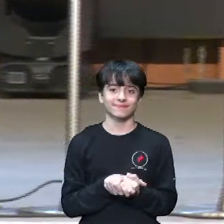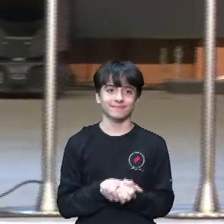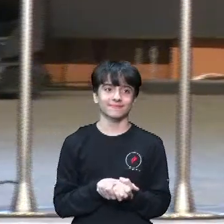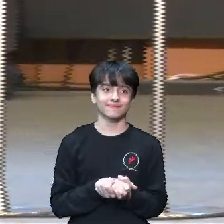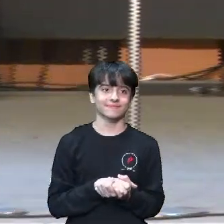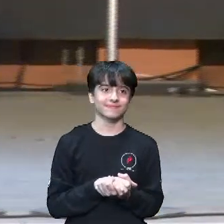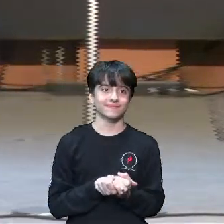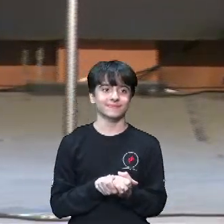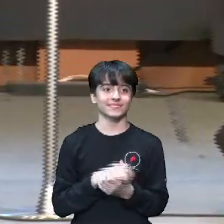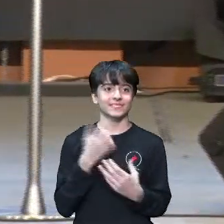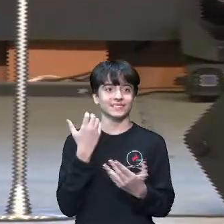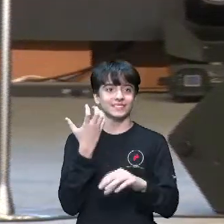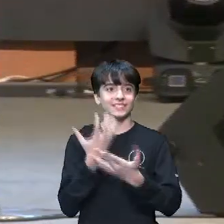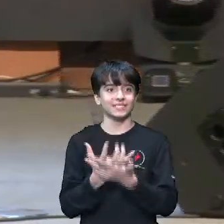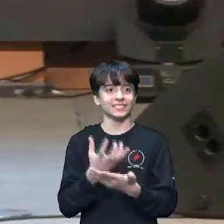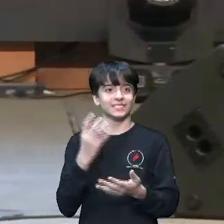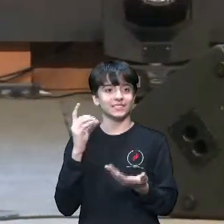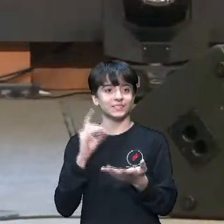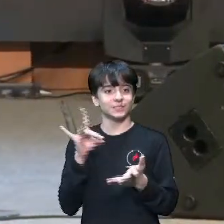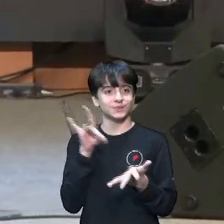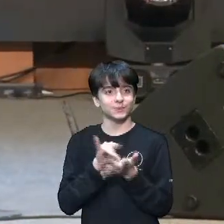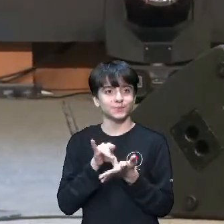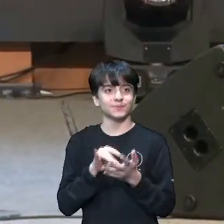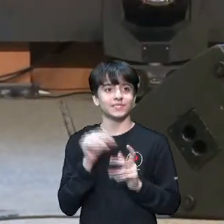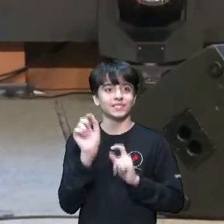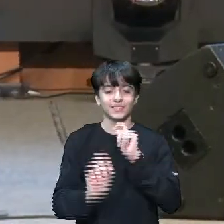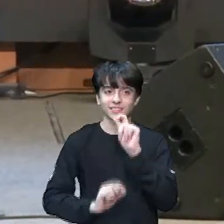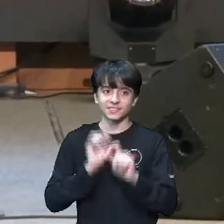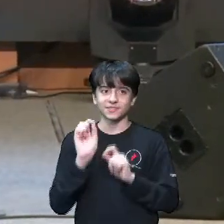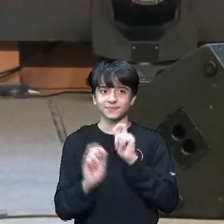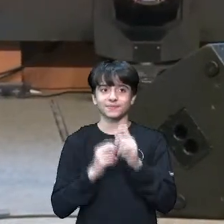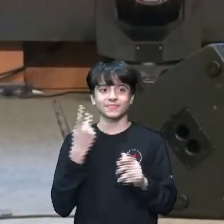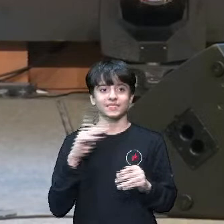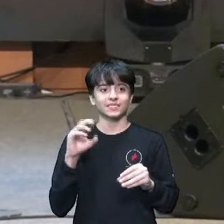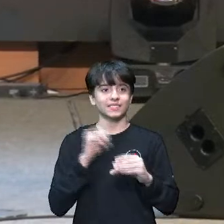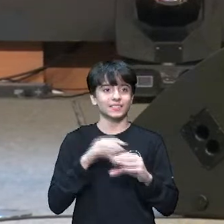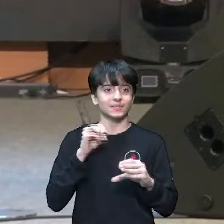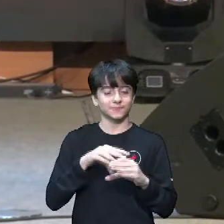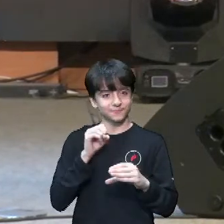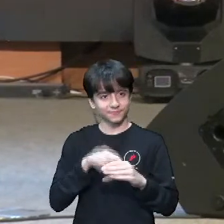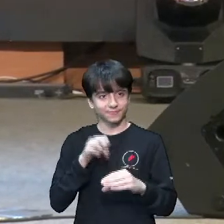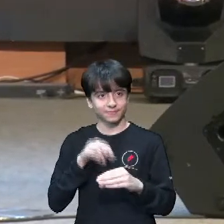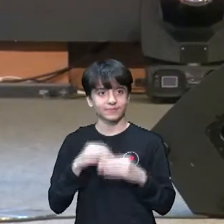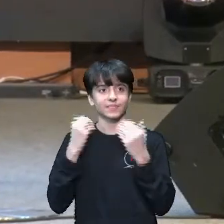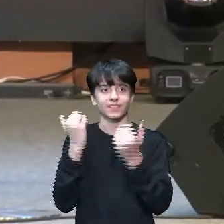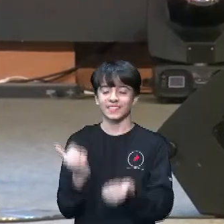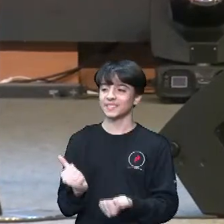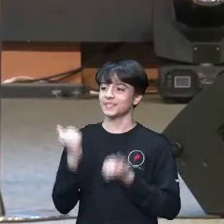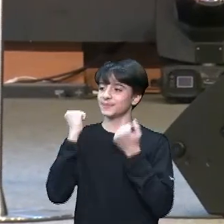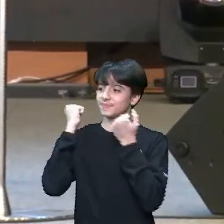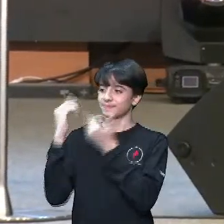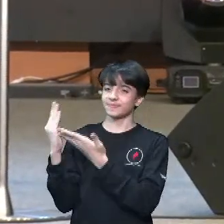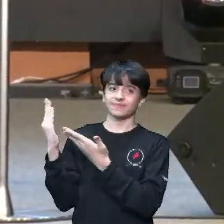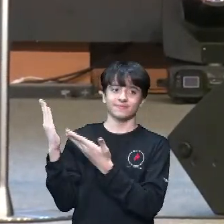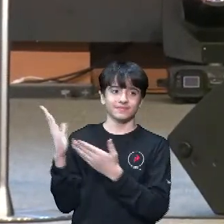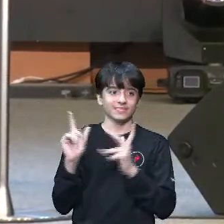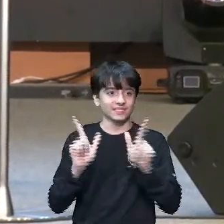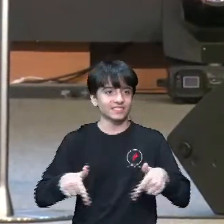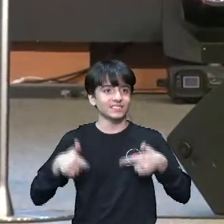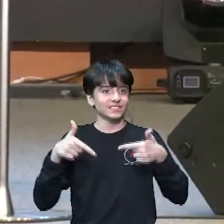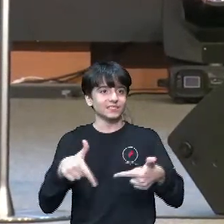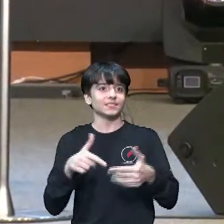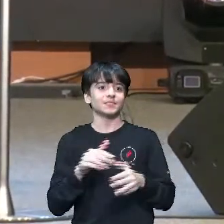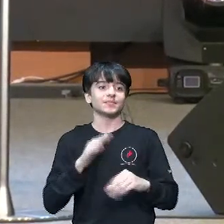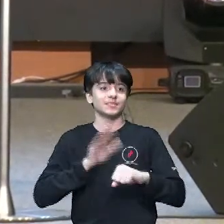Qual? Que a oferta que você entrega na obra de Deus, ela opera além daquilo que você